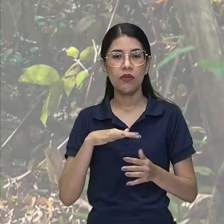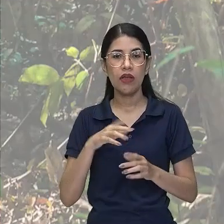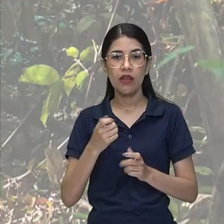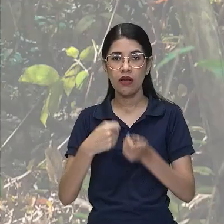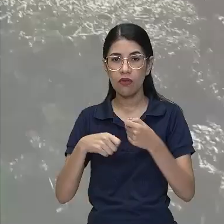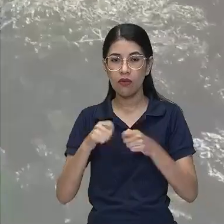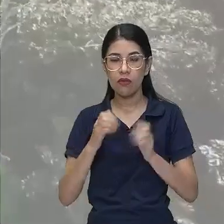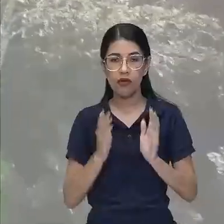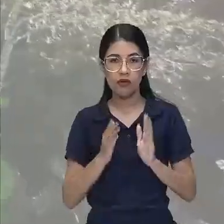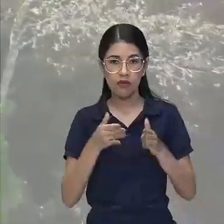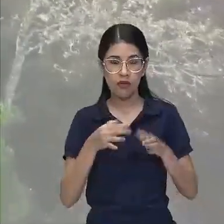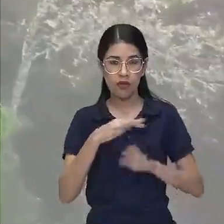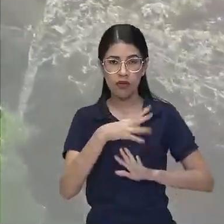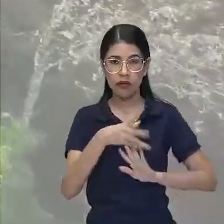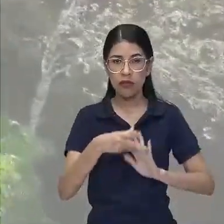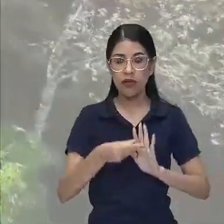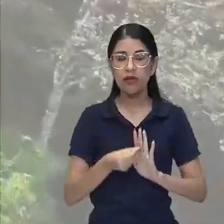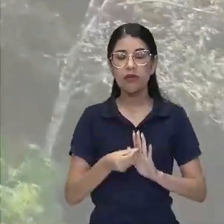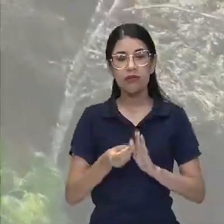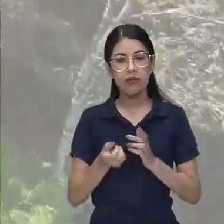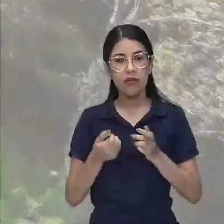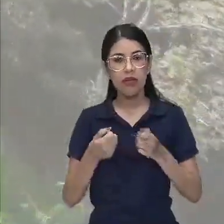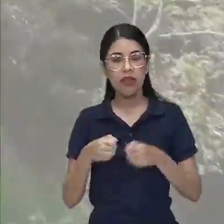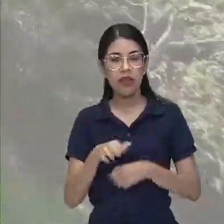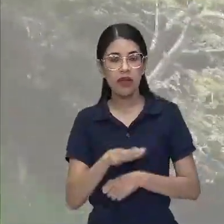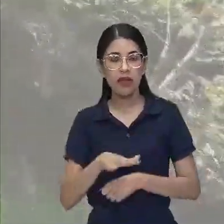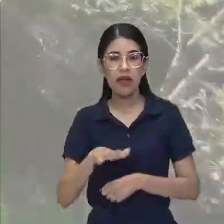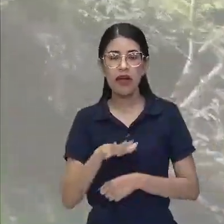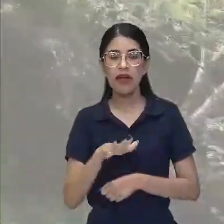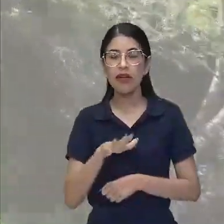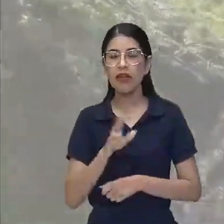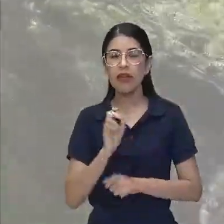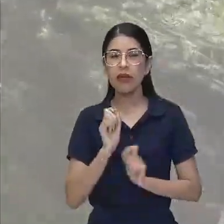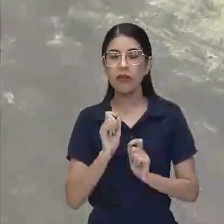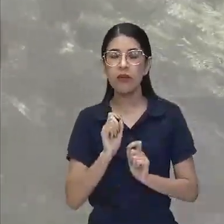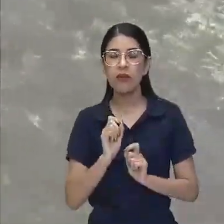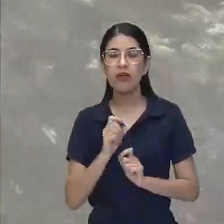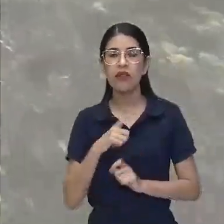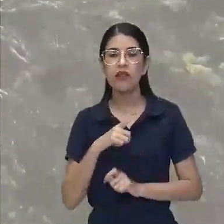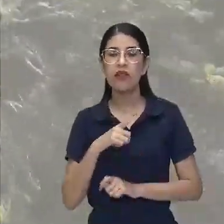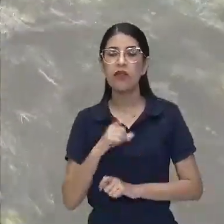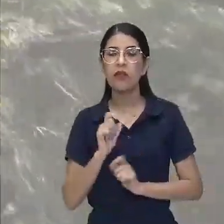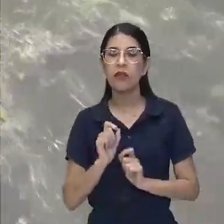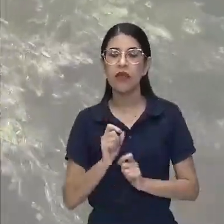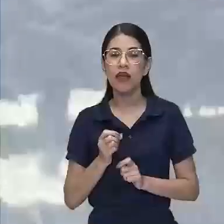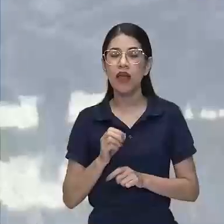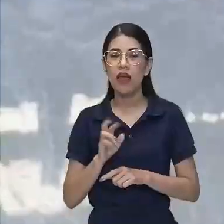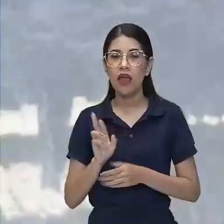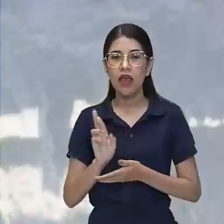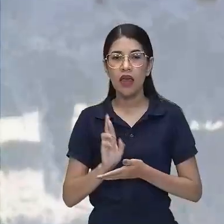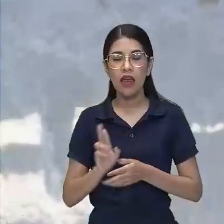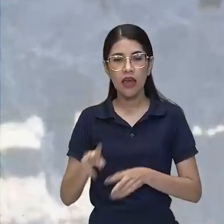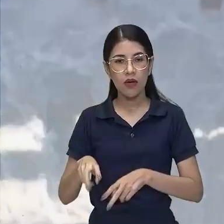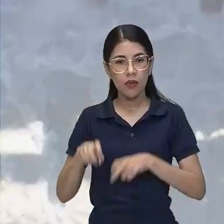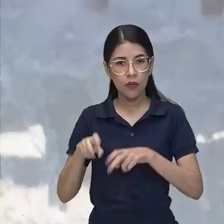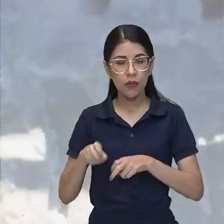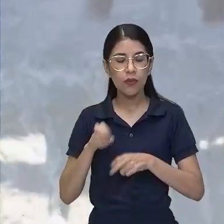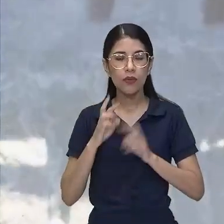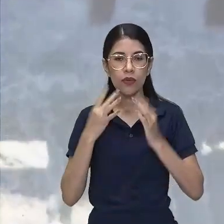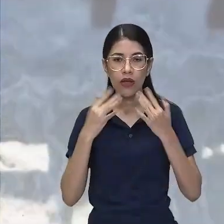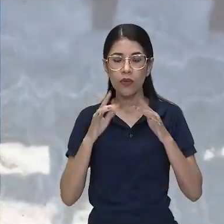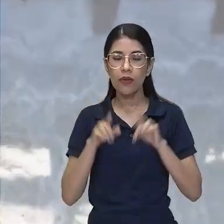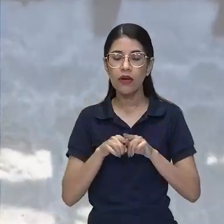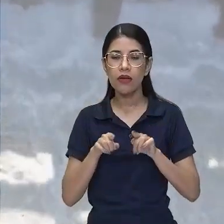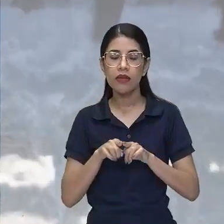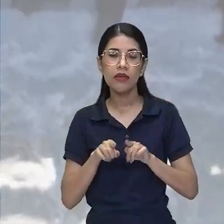a Amazônia ainda vê a região como uma área que abriga ali recursos naturais, potencial para a geração